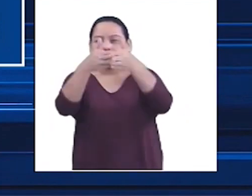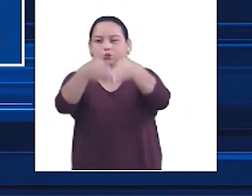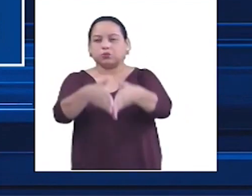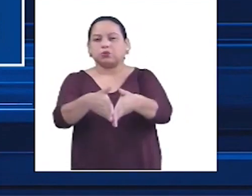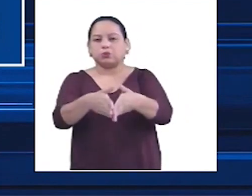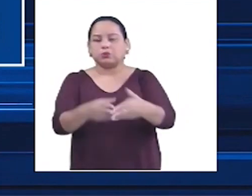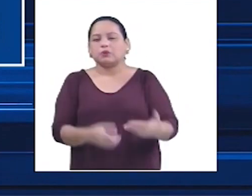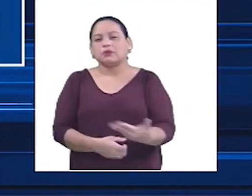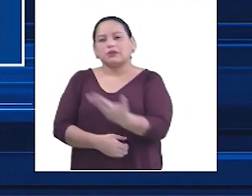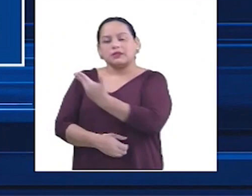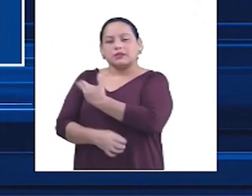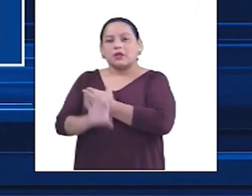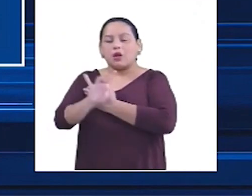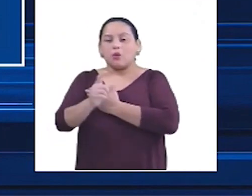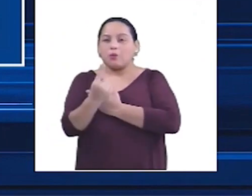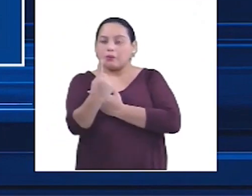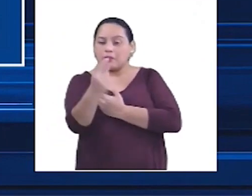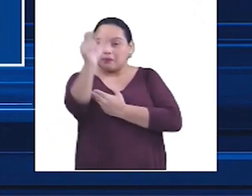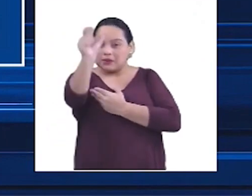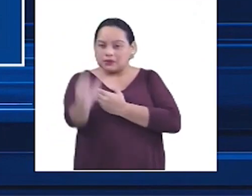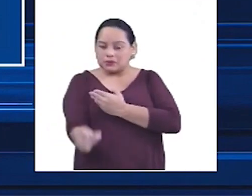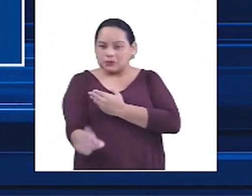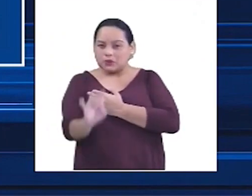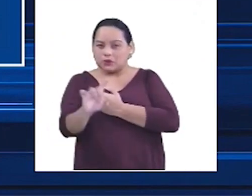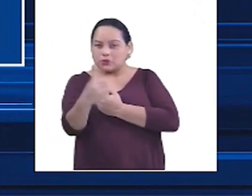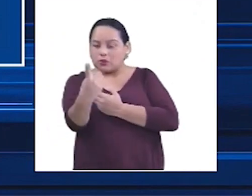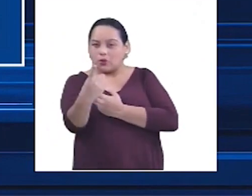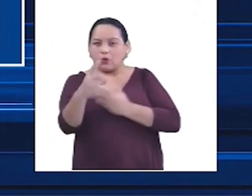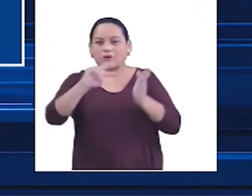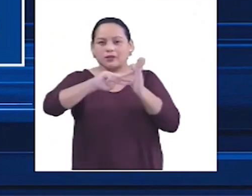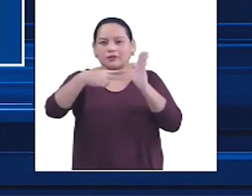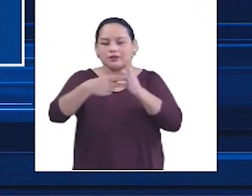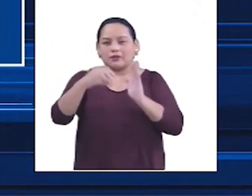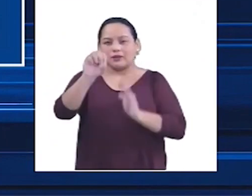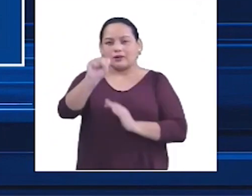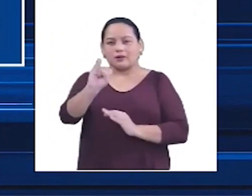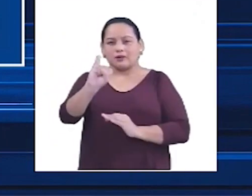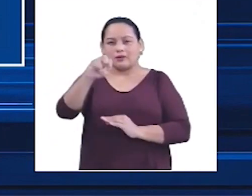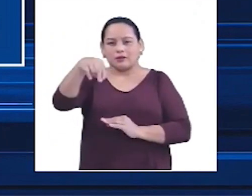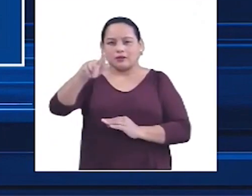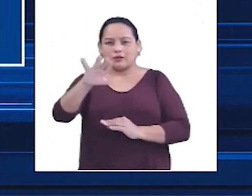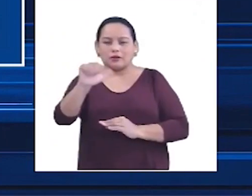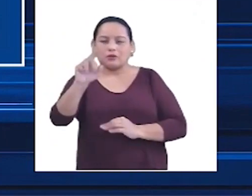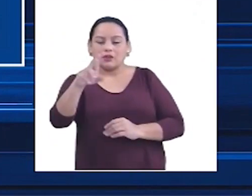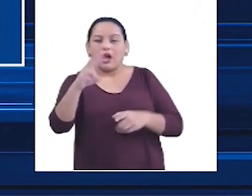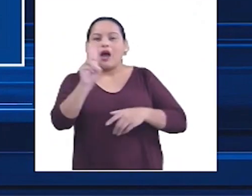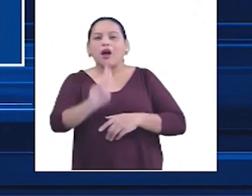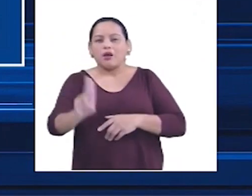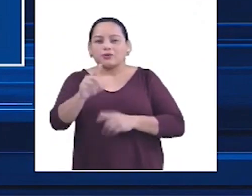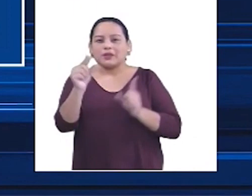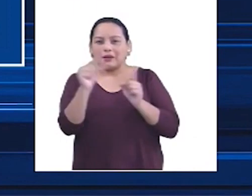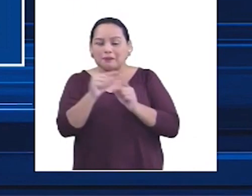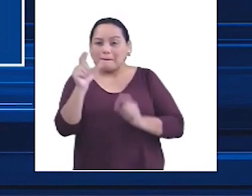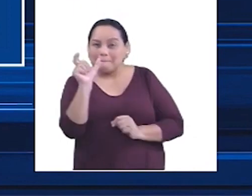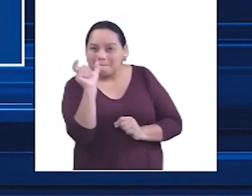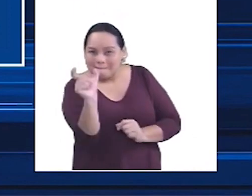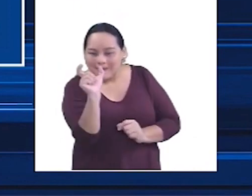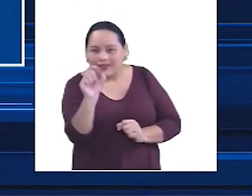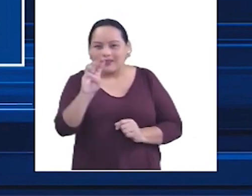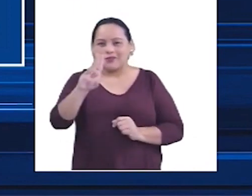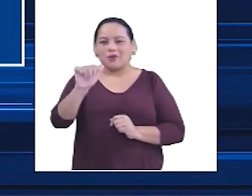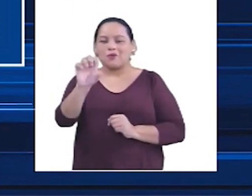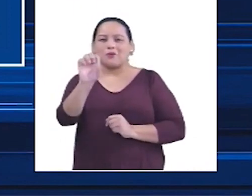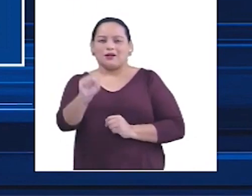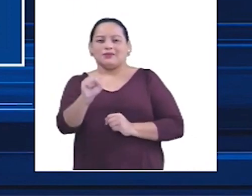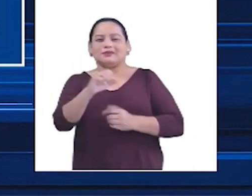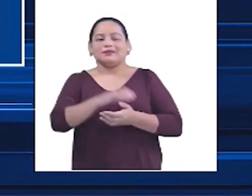uma pessoa só, é singular, e, portanto, eu utilizo o us, was, né? Christopher Columbus was